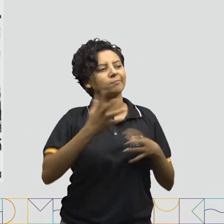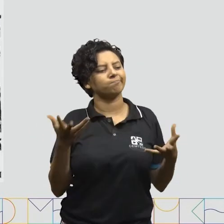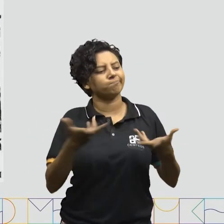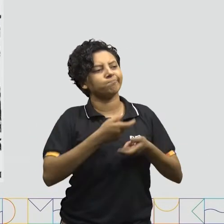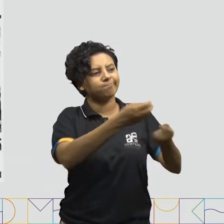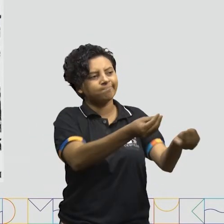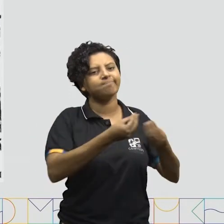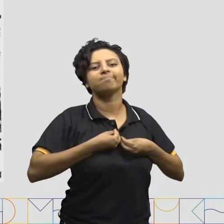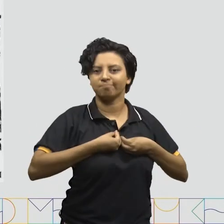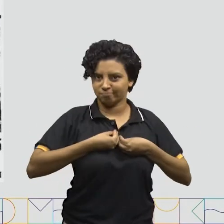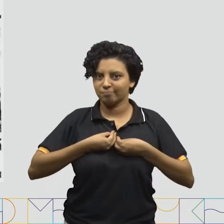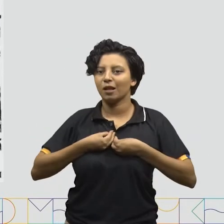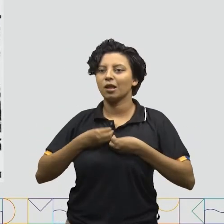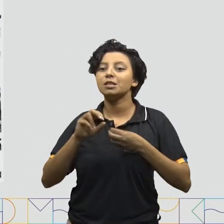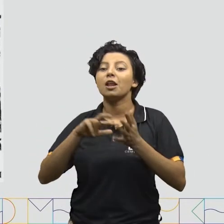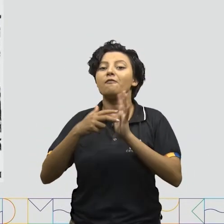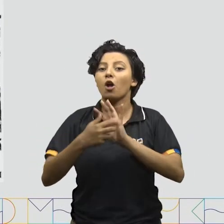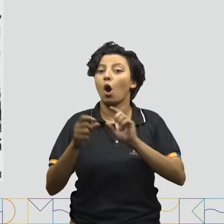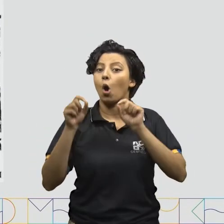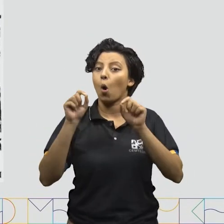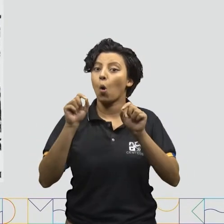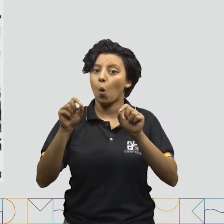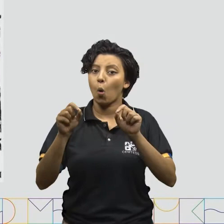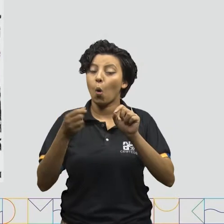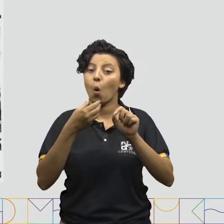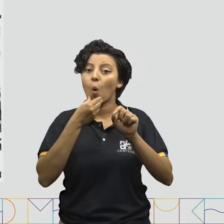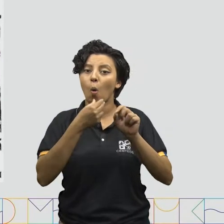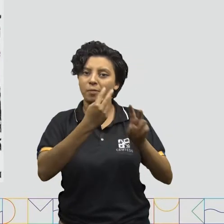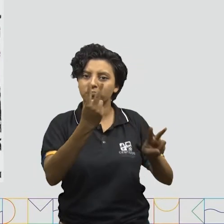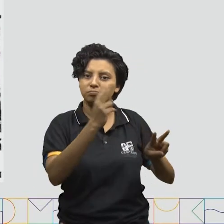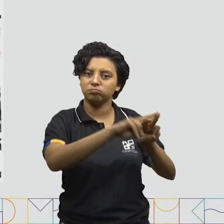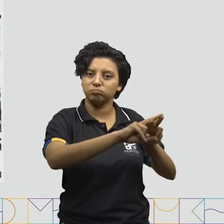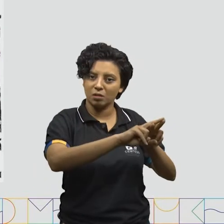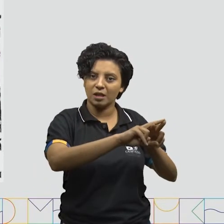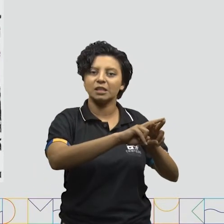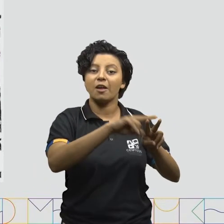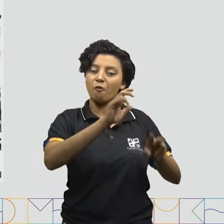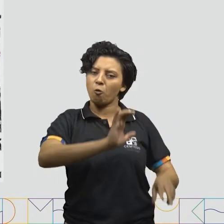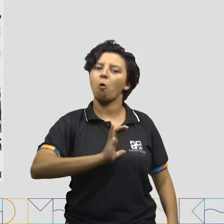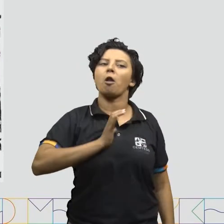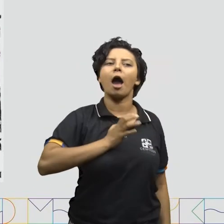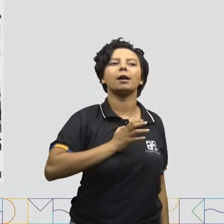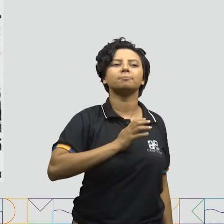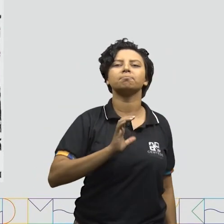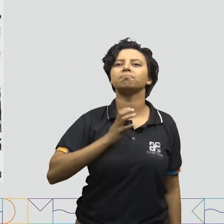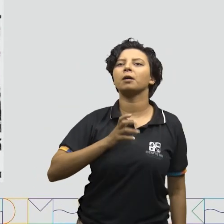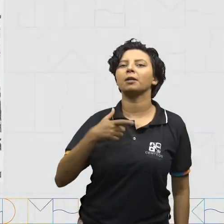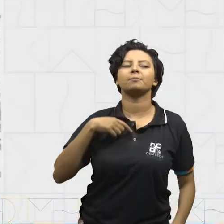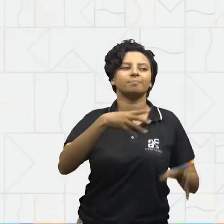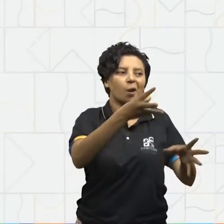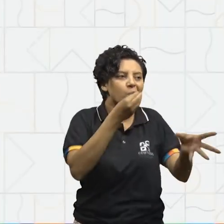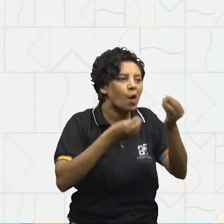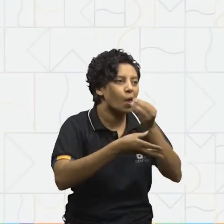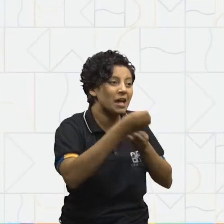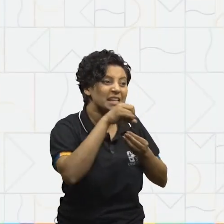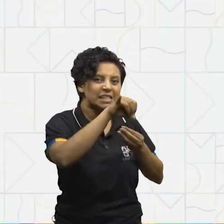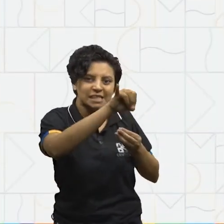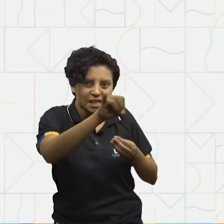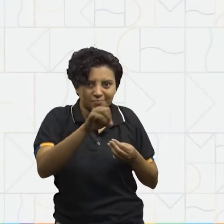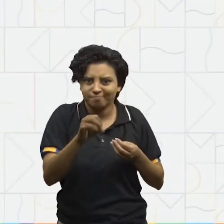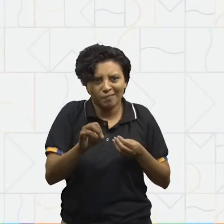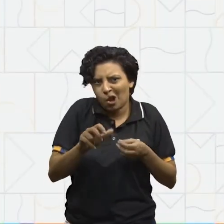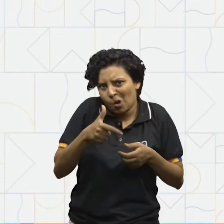seja, os guerreiros eram devorados, enquanto os covardes não tinham um espírito digno para isso. Para todos